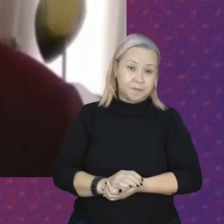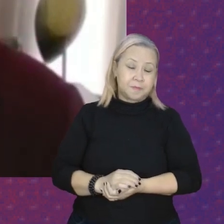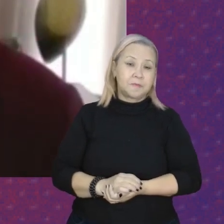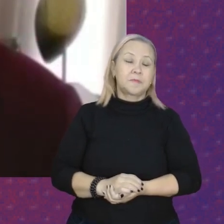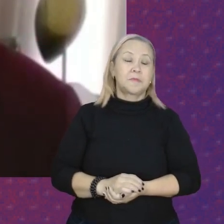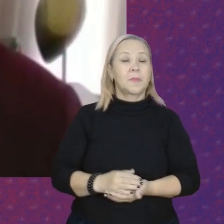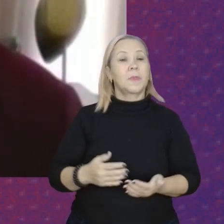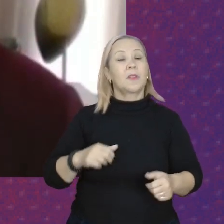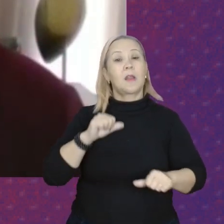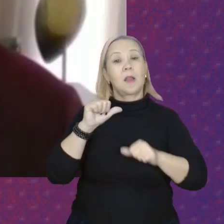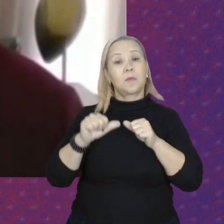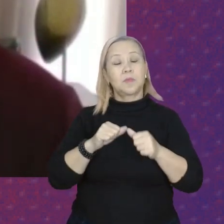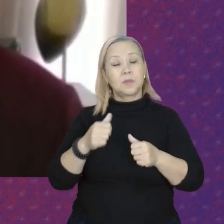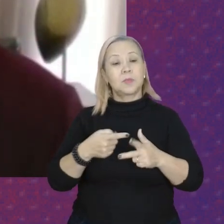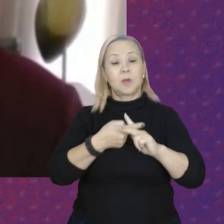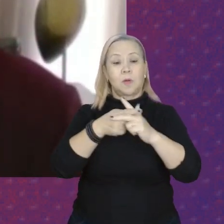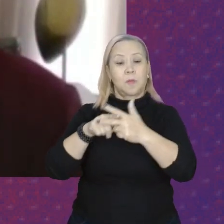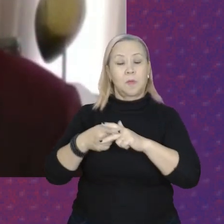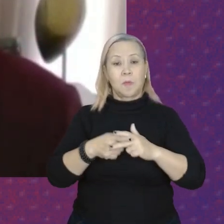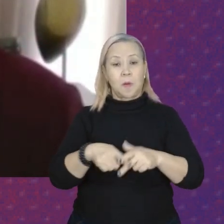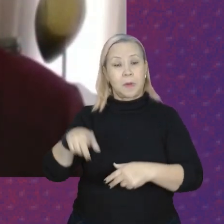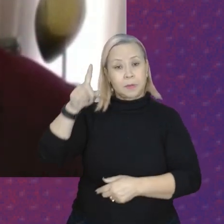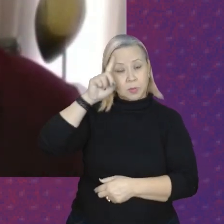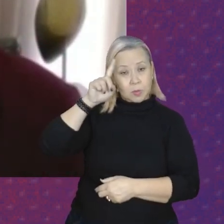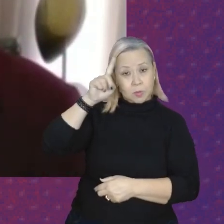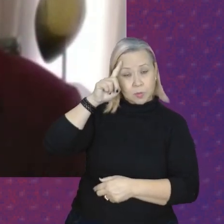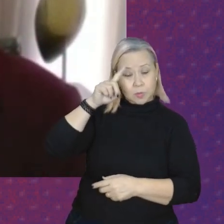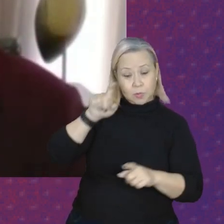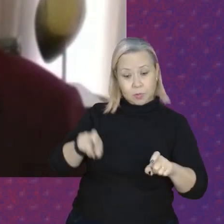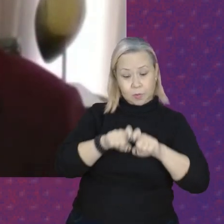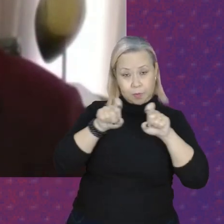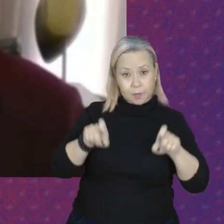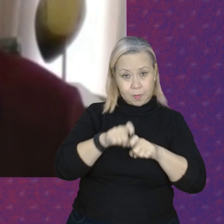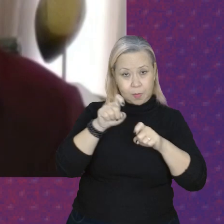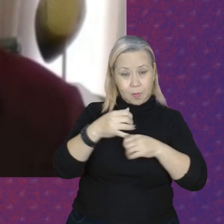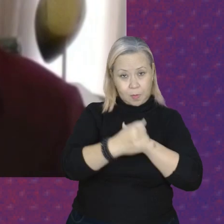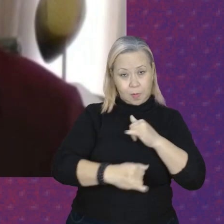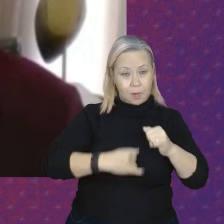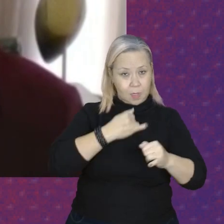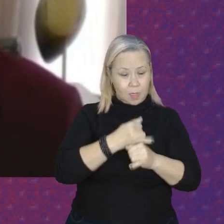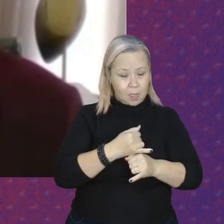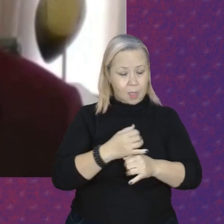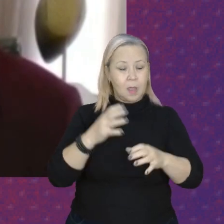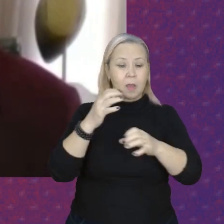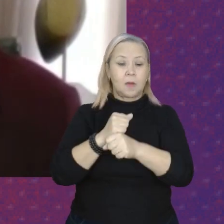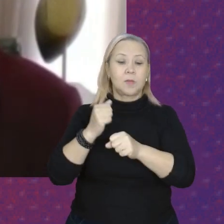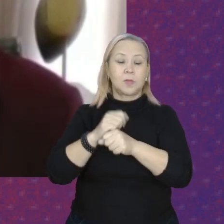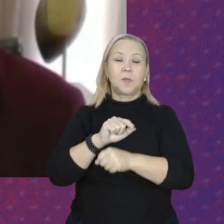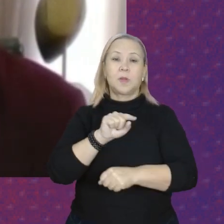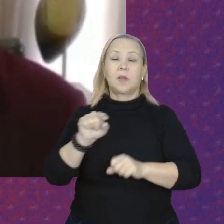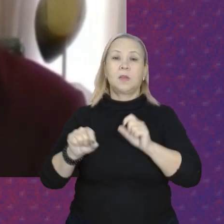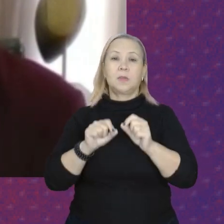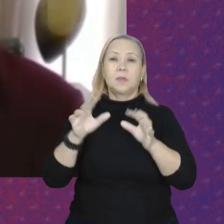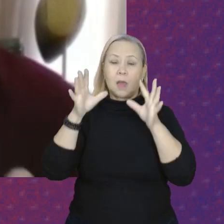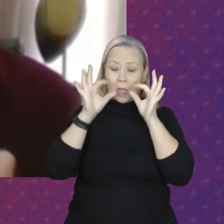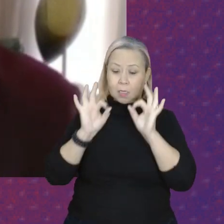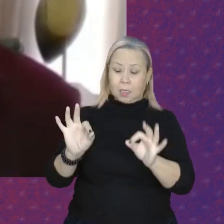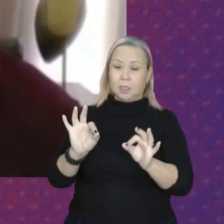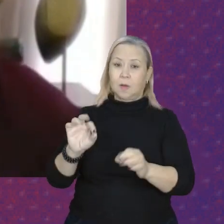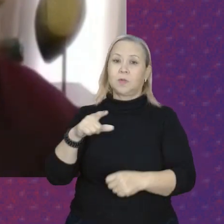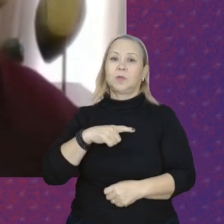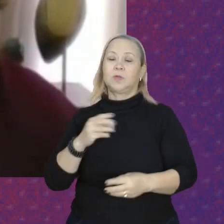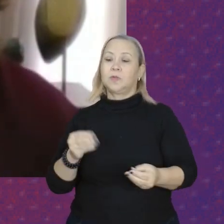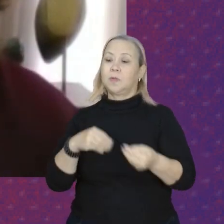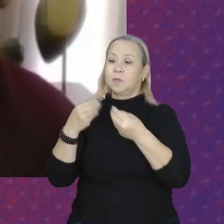a ser um equipamento cotidiano. E se somando a isto, a atenção que tivemos também que dar